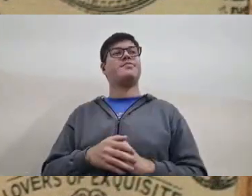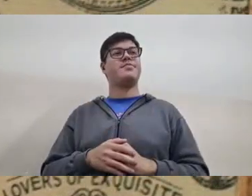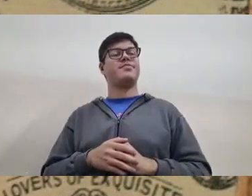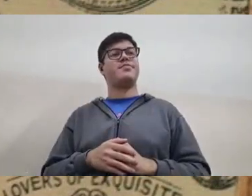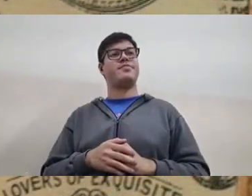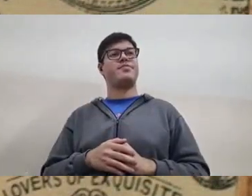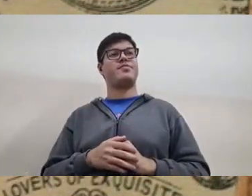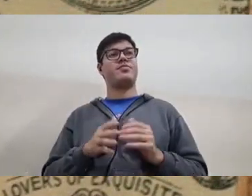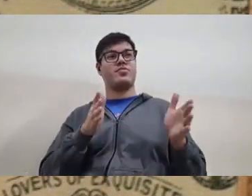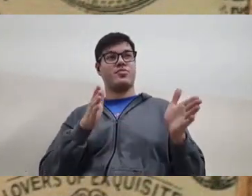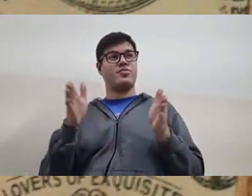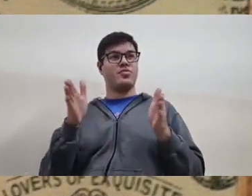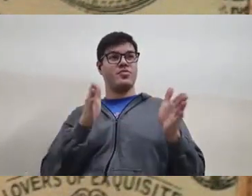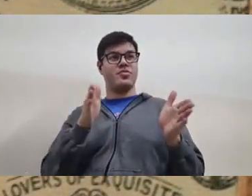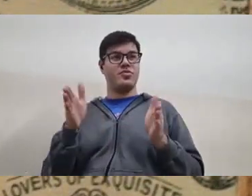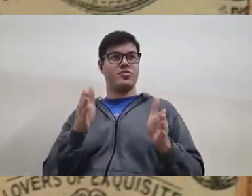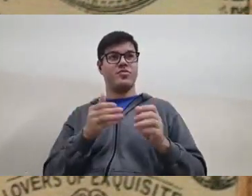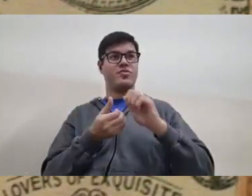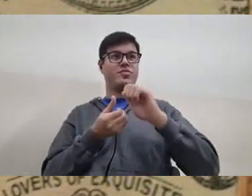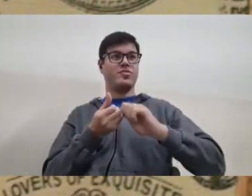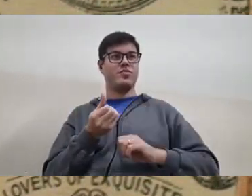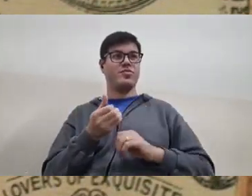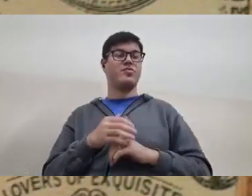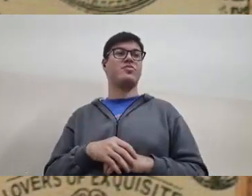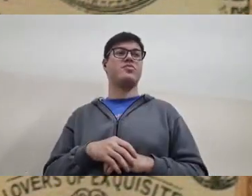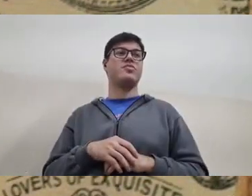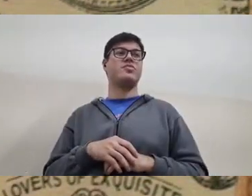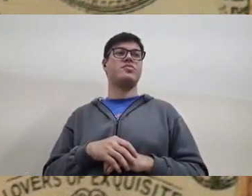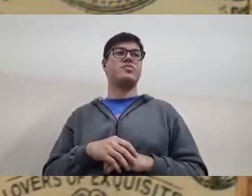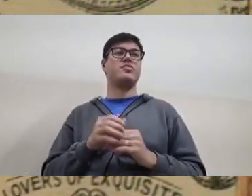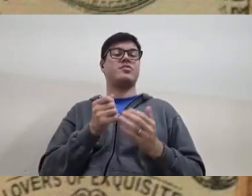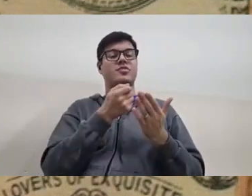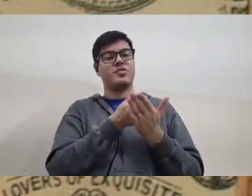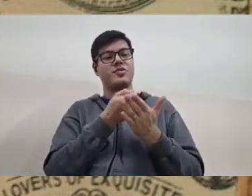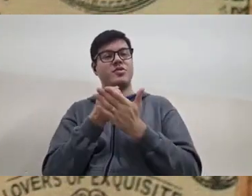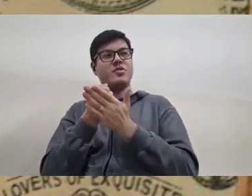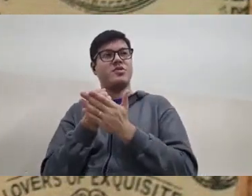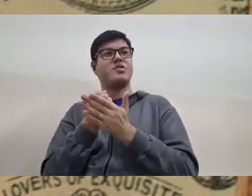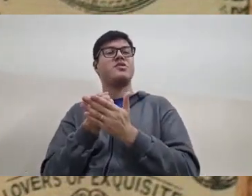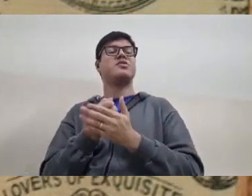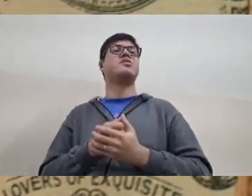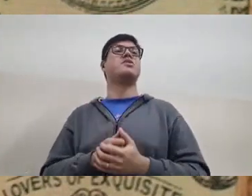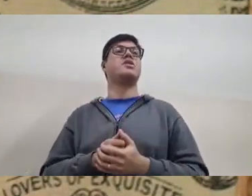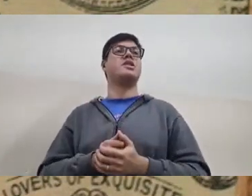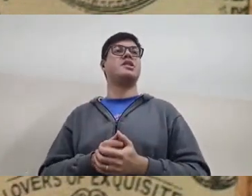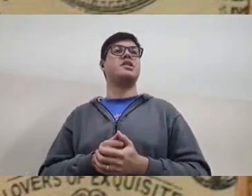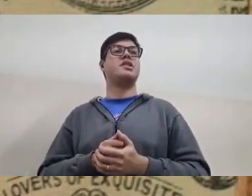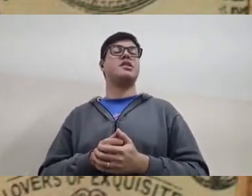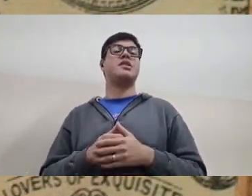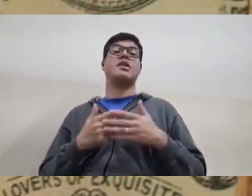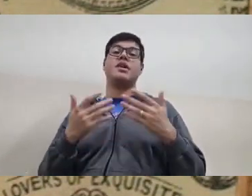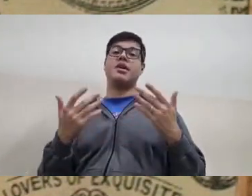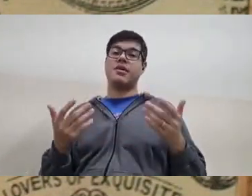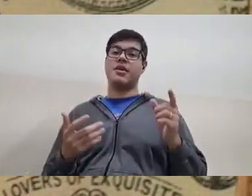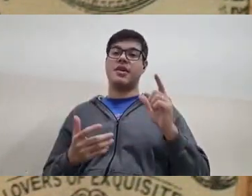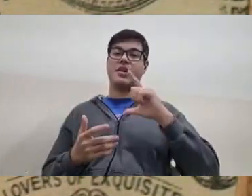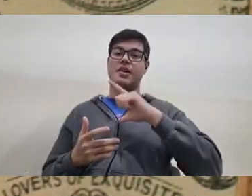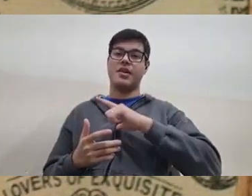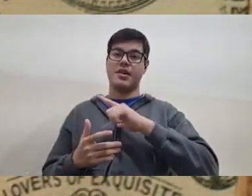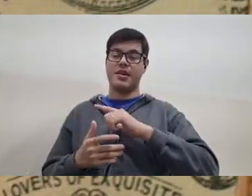eu pago tudo a diferença quem eu pago para vocês é o